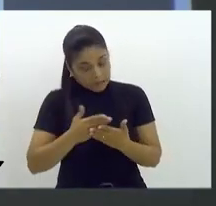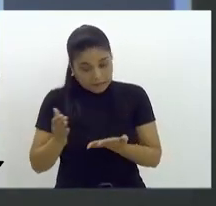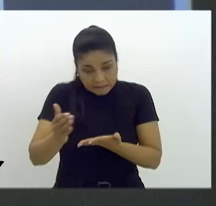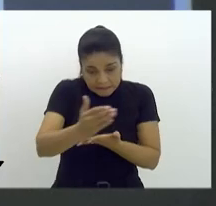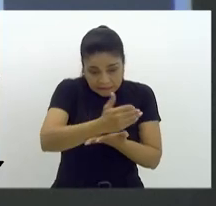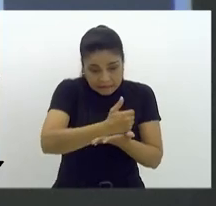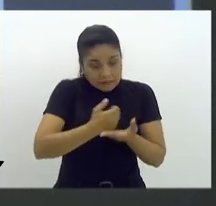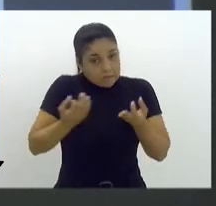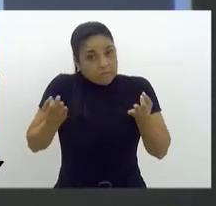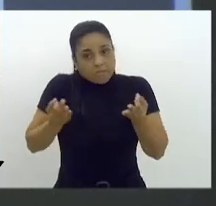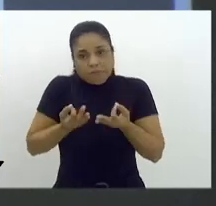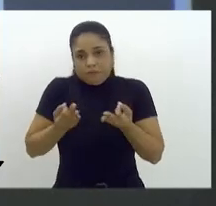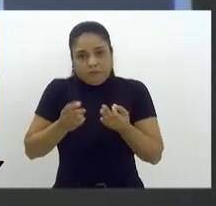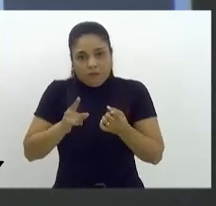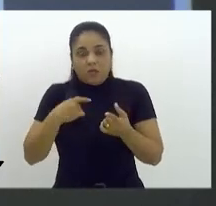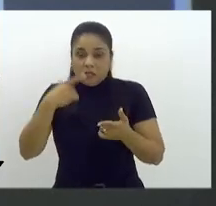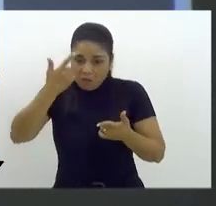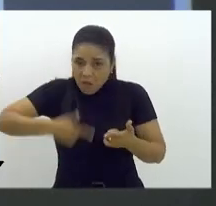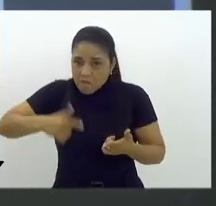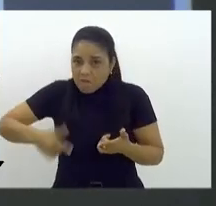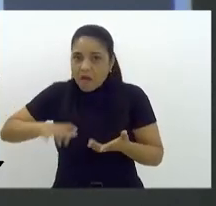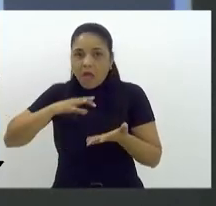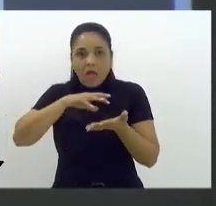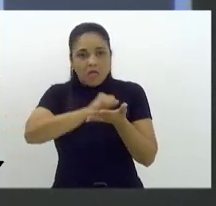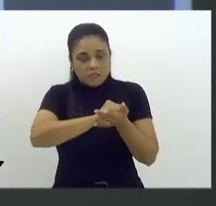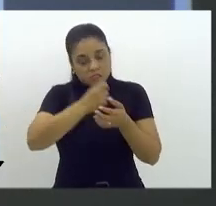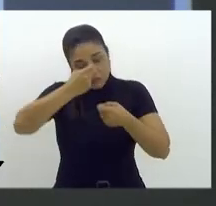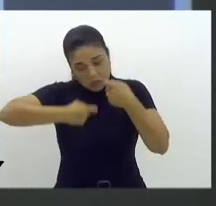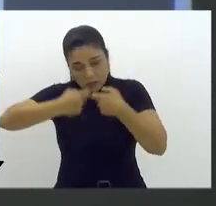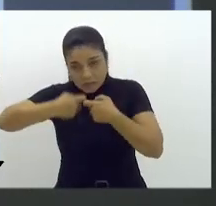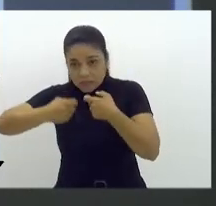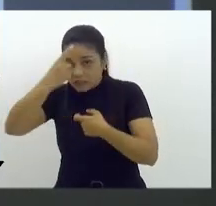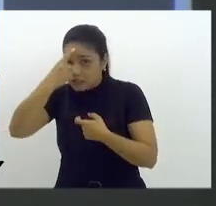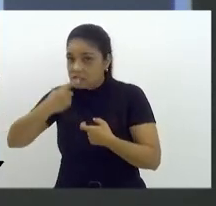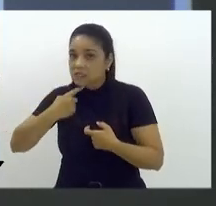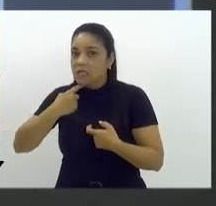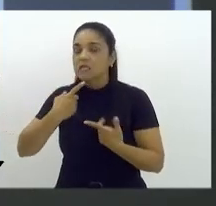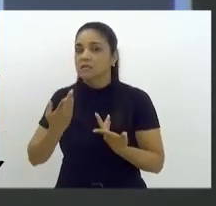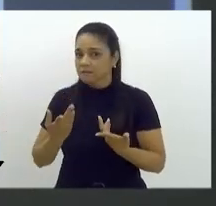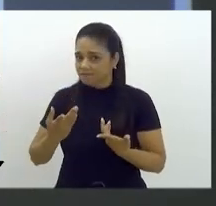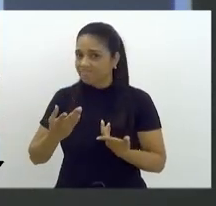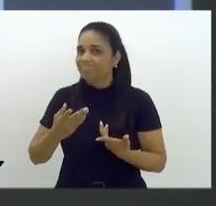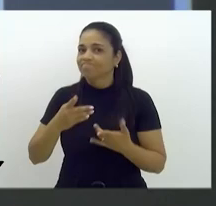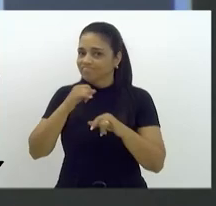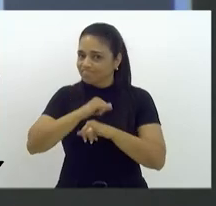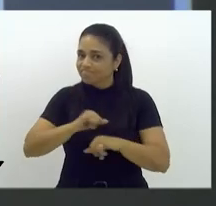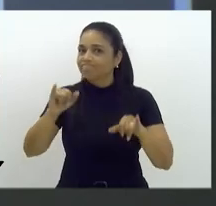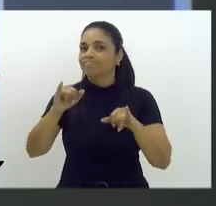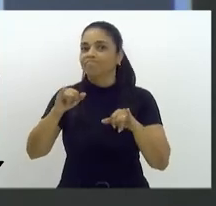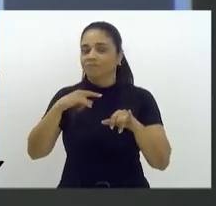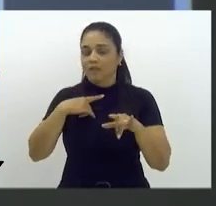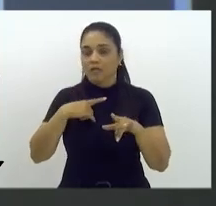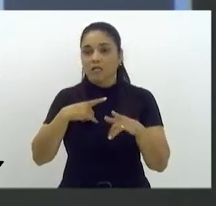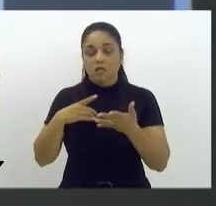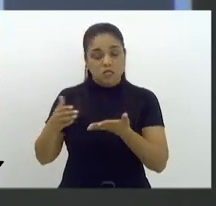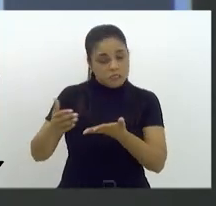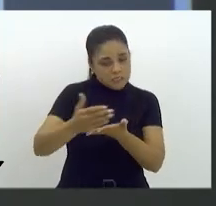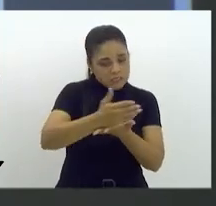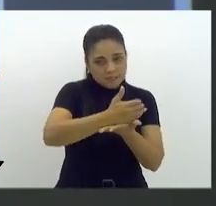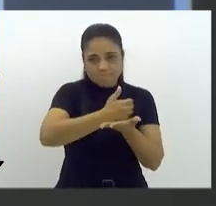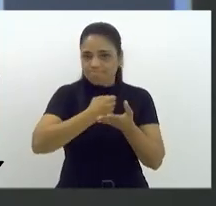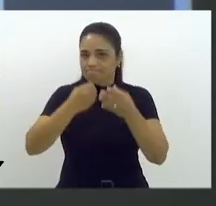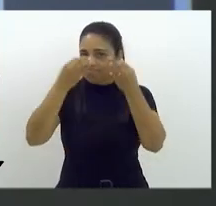porque tem o visto muito mais registros de divulgação de cena íntima como eu já disse então é provavelmente não está corretamente